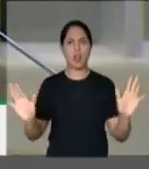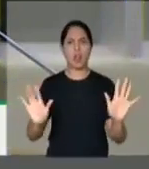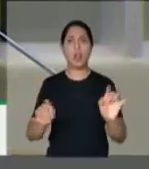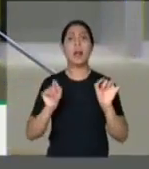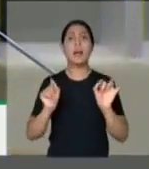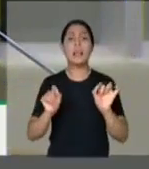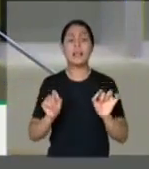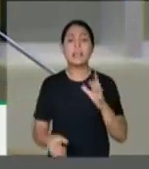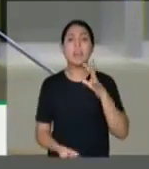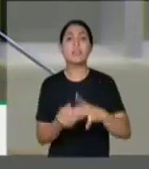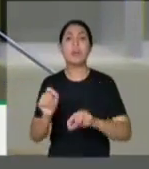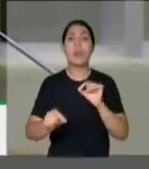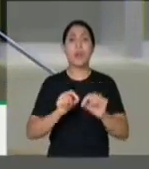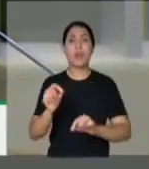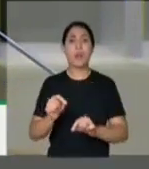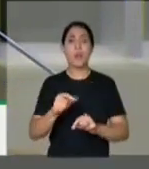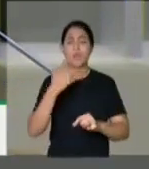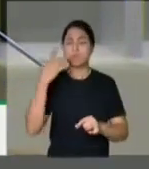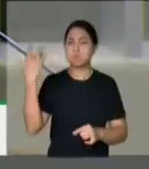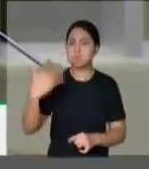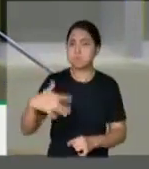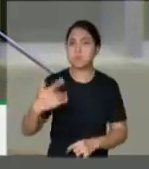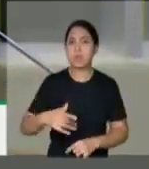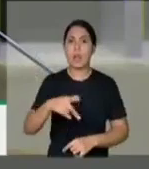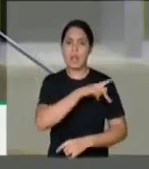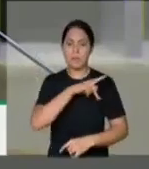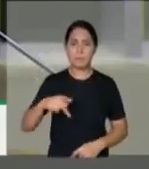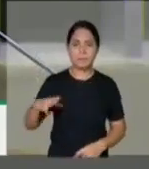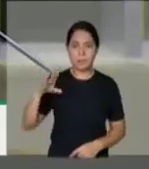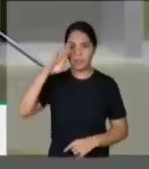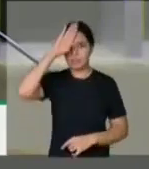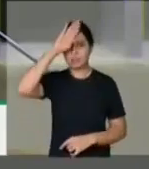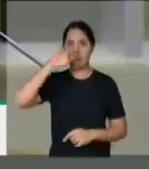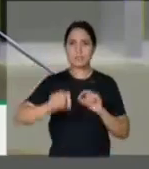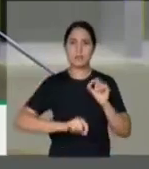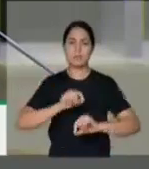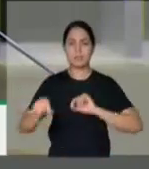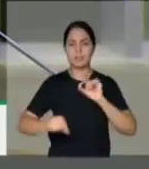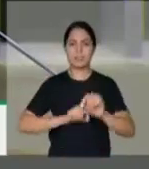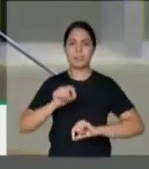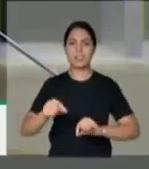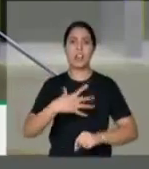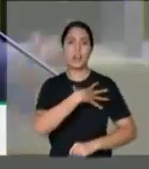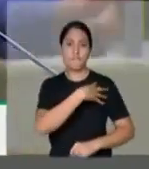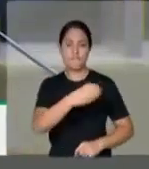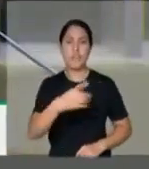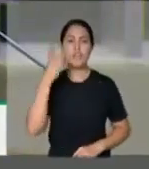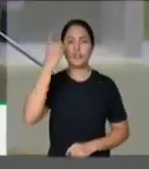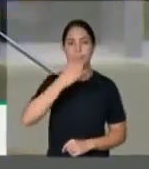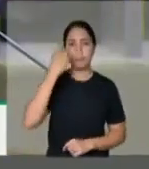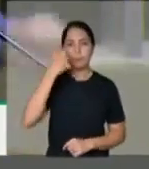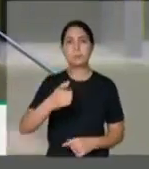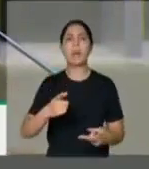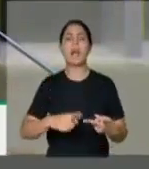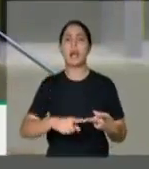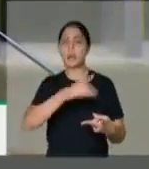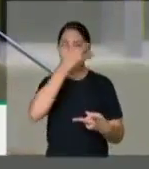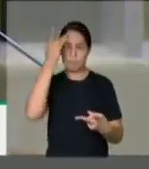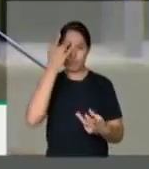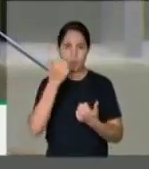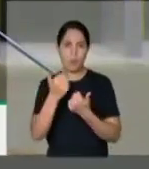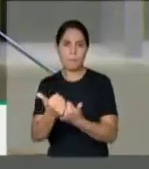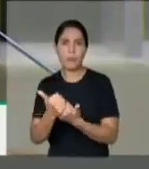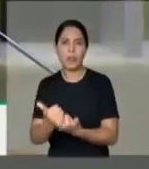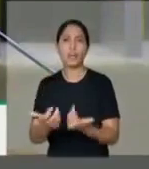está radicalizando esse país é o presidente da República, são seus filhos deputados, são seus